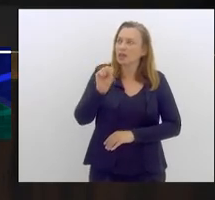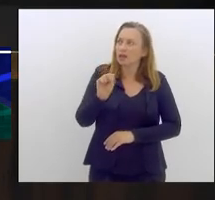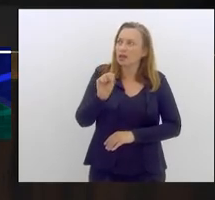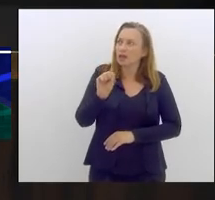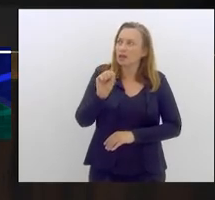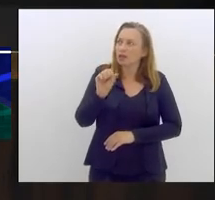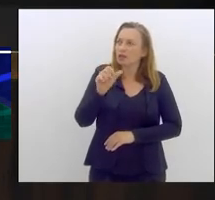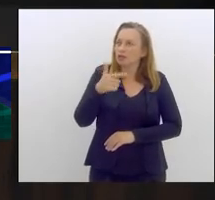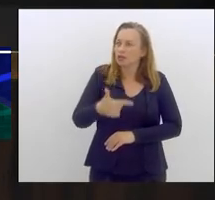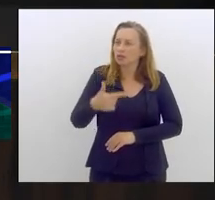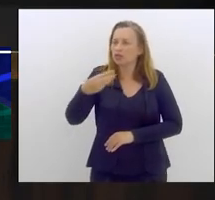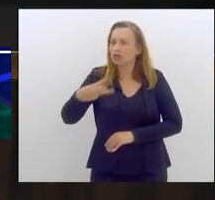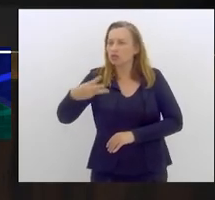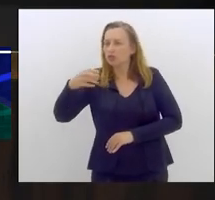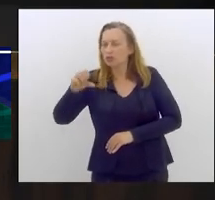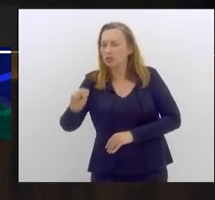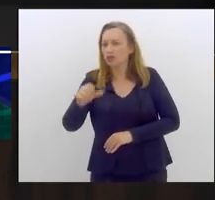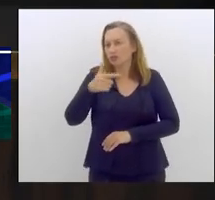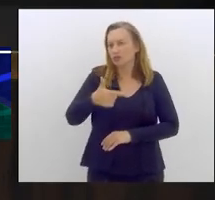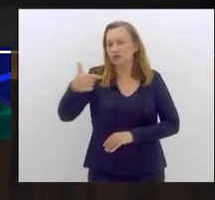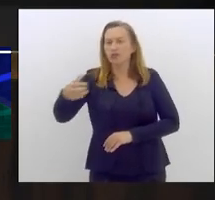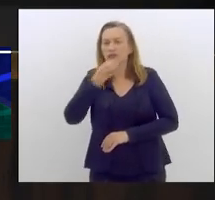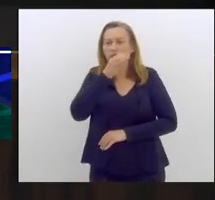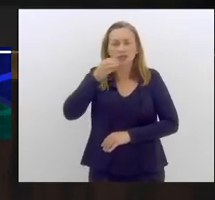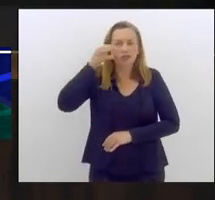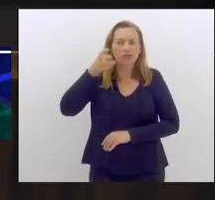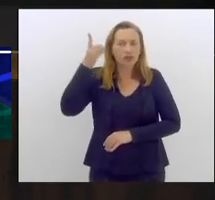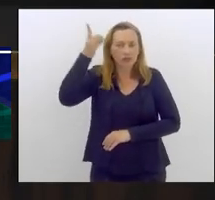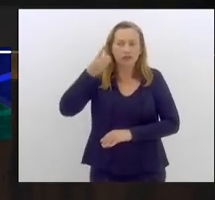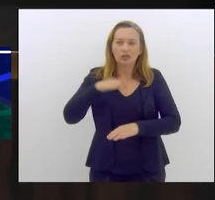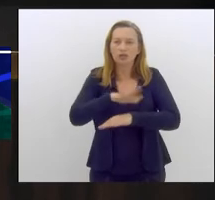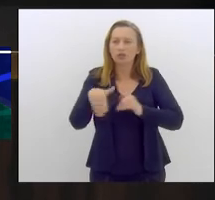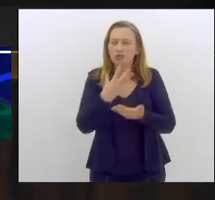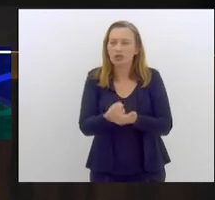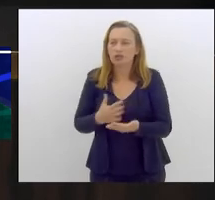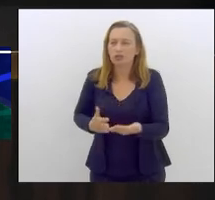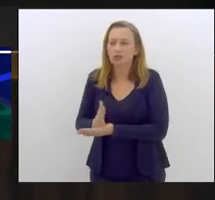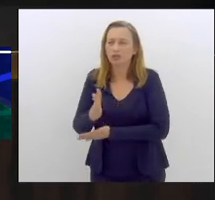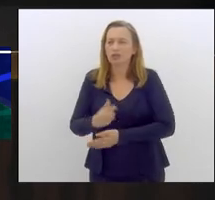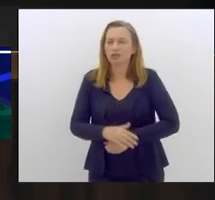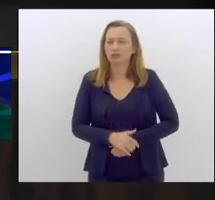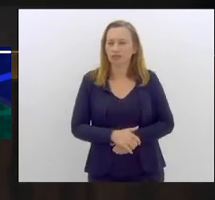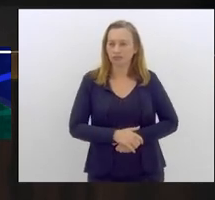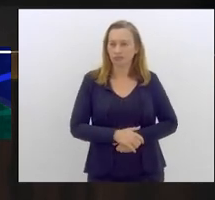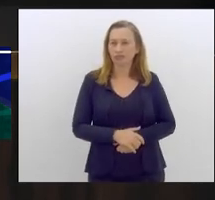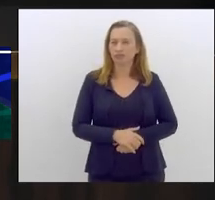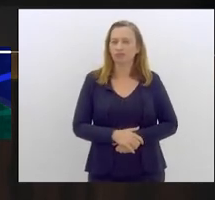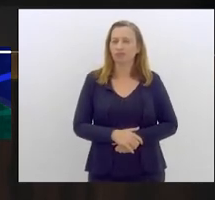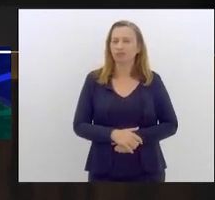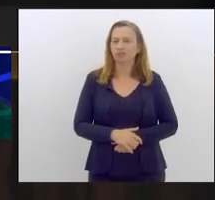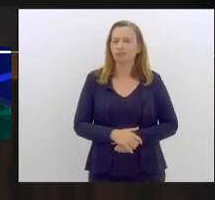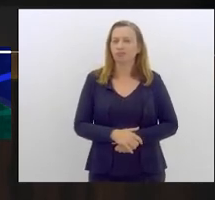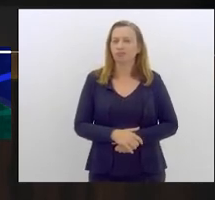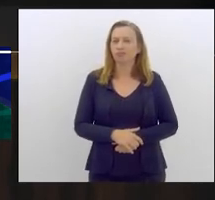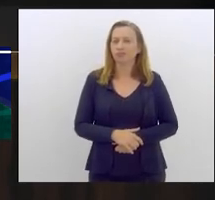6238 de 22, da deputada Célia Jordão. Os senhores que aprovam, permaneçam como estão, aprovado.